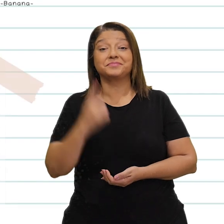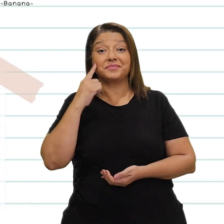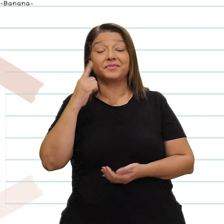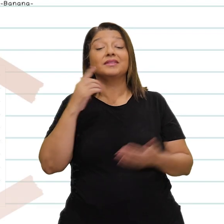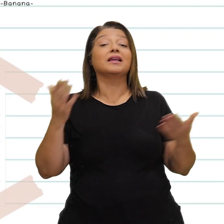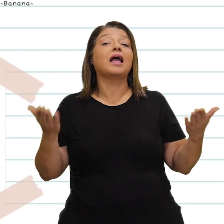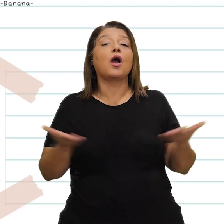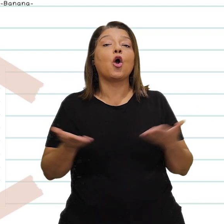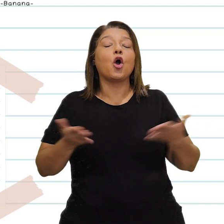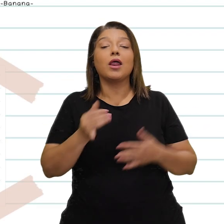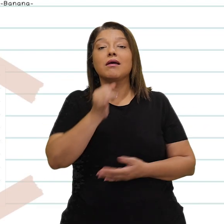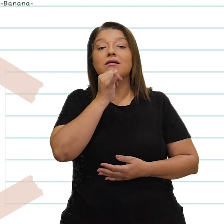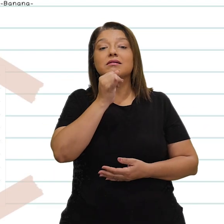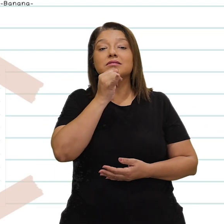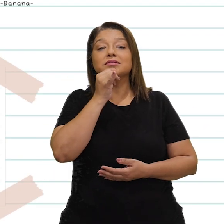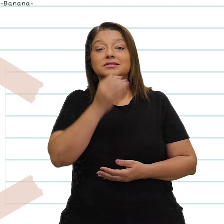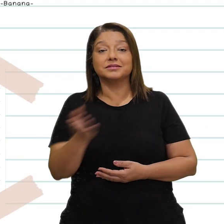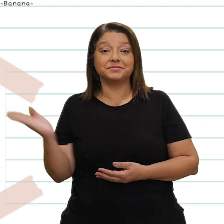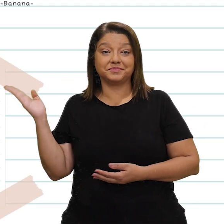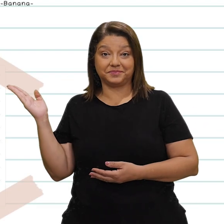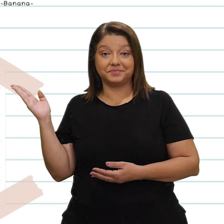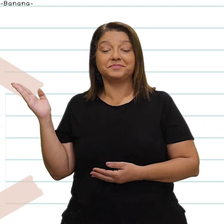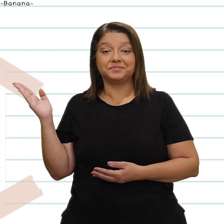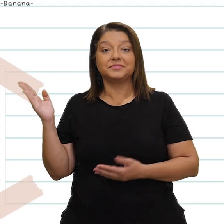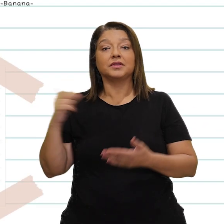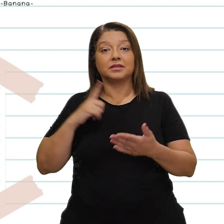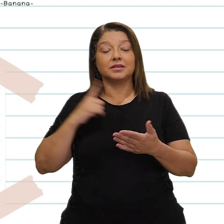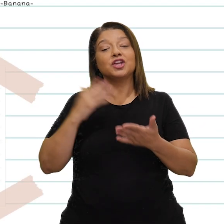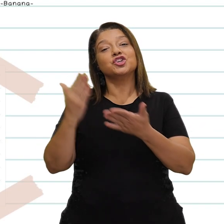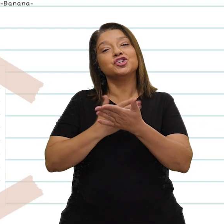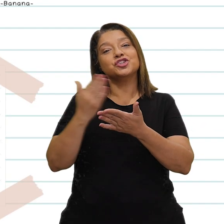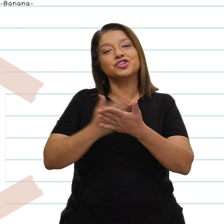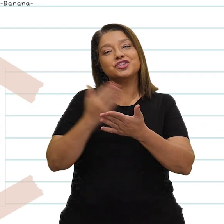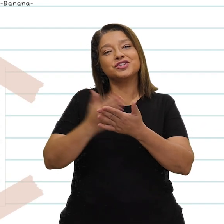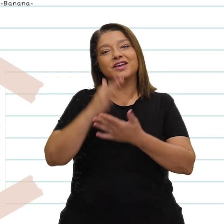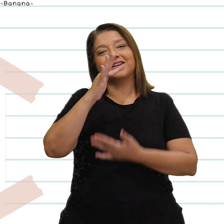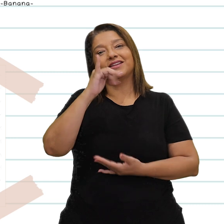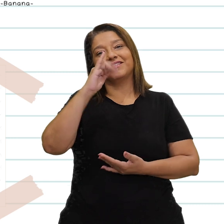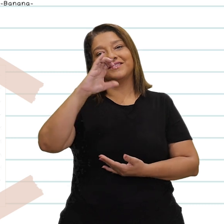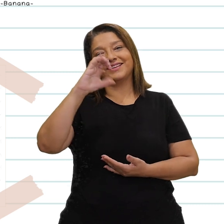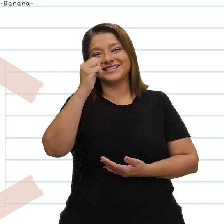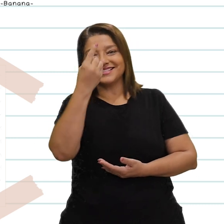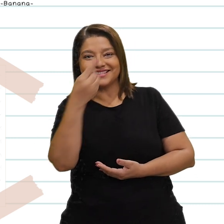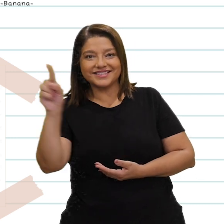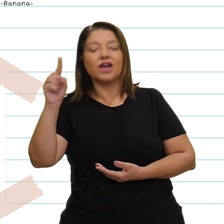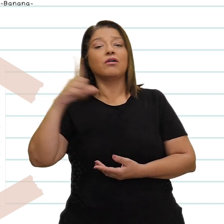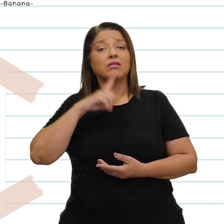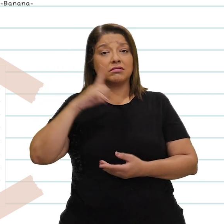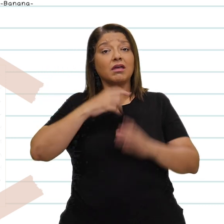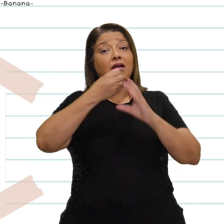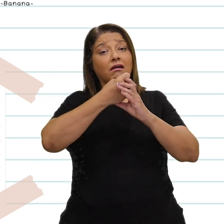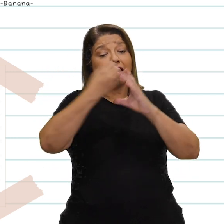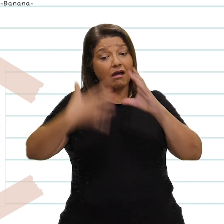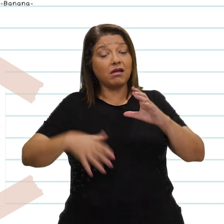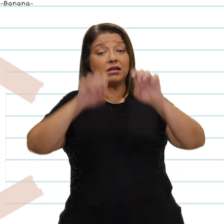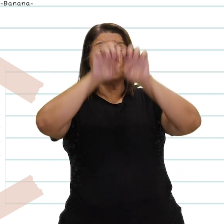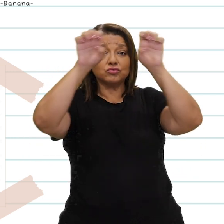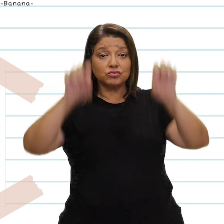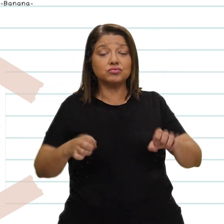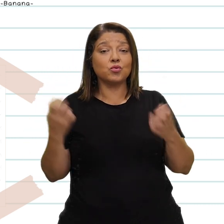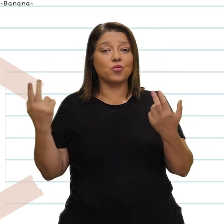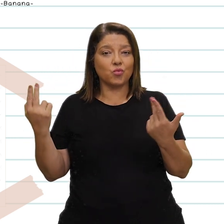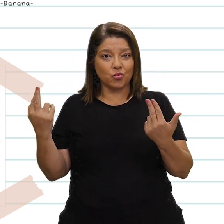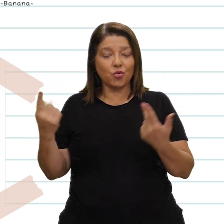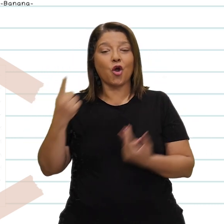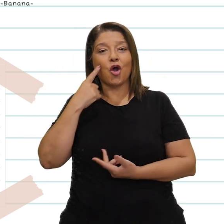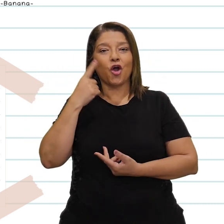Agora, vejamos um exemplo de diário ficcional, que também segue a maior parte das características e estruturas que vimos. Em O